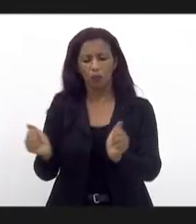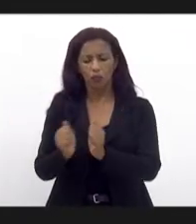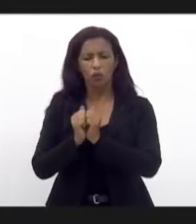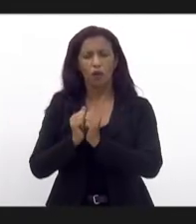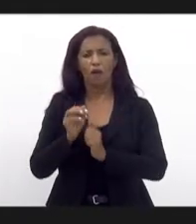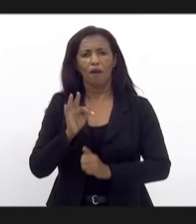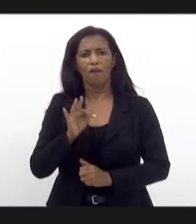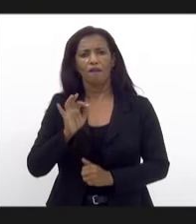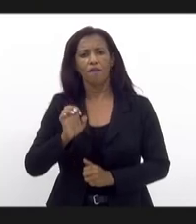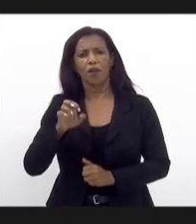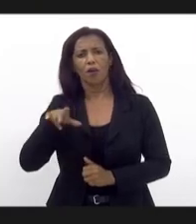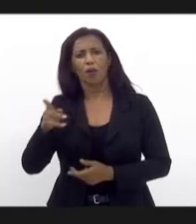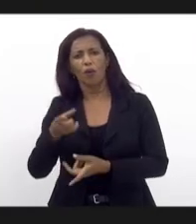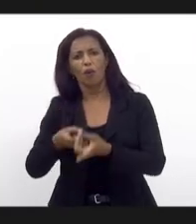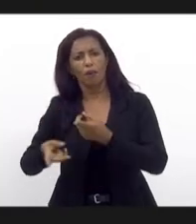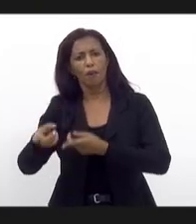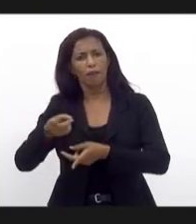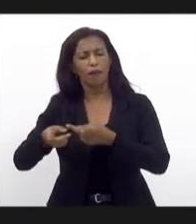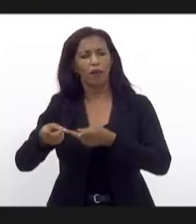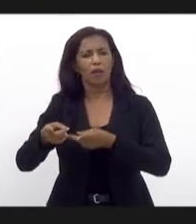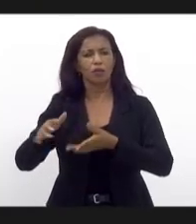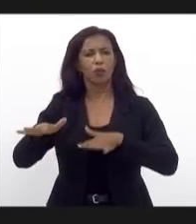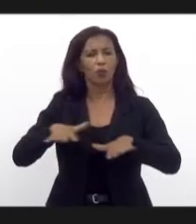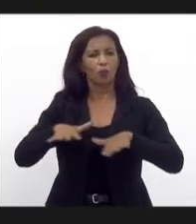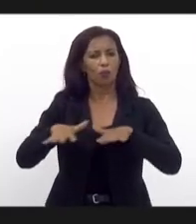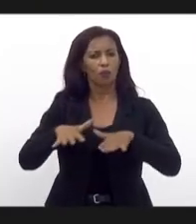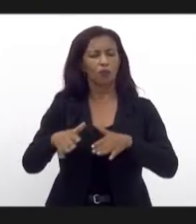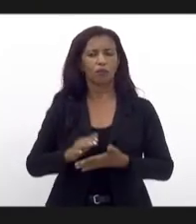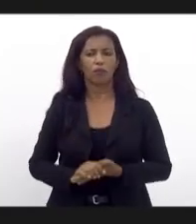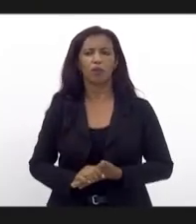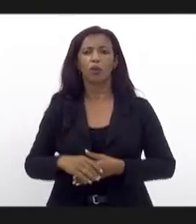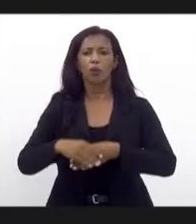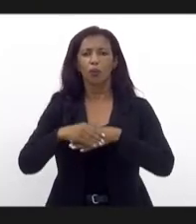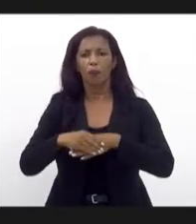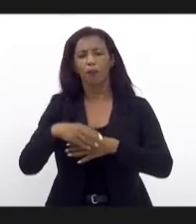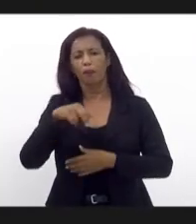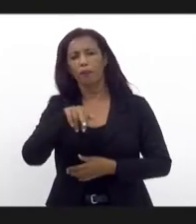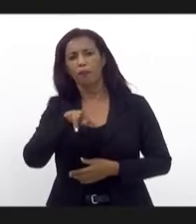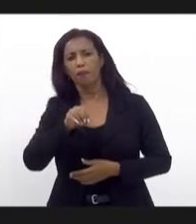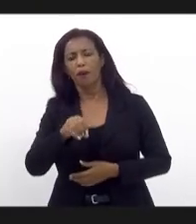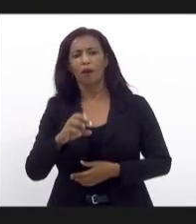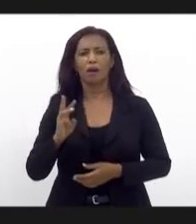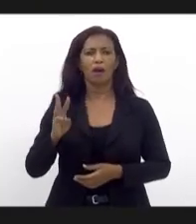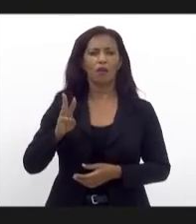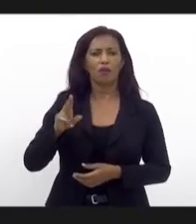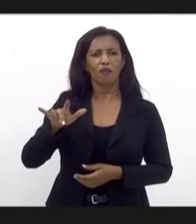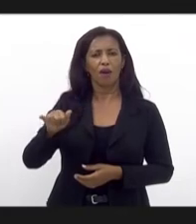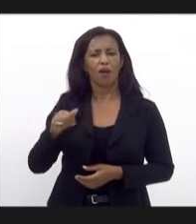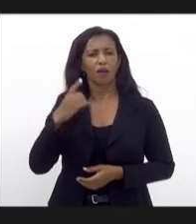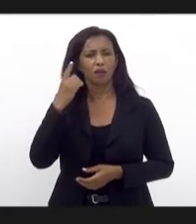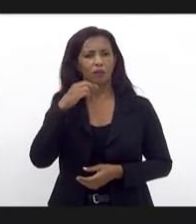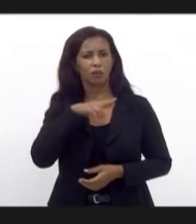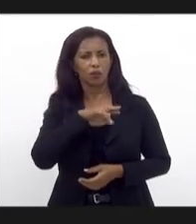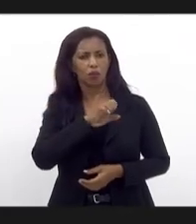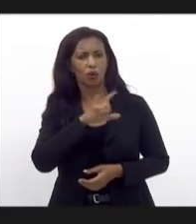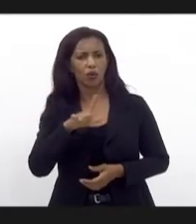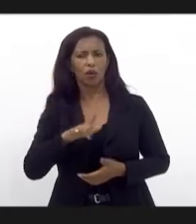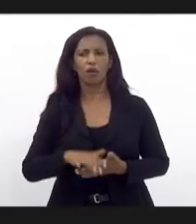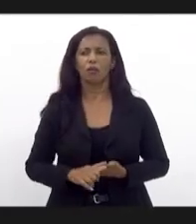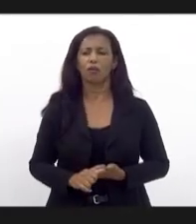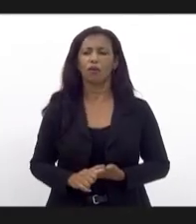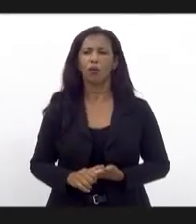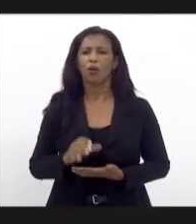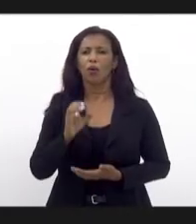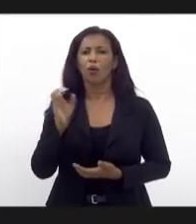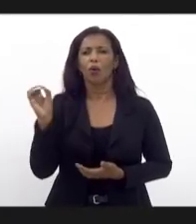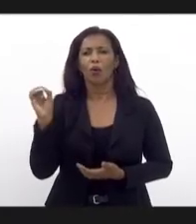estaremos presentes em cada movimento. Queria deixar um cumprimento aqui ao Mauro Osório, ao Wagner Vicker, ao deputado Noel, ao